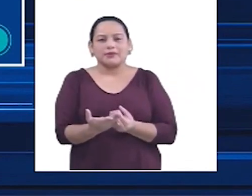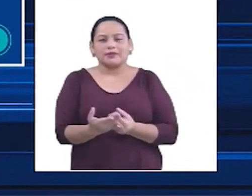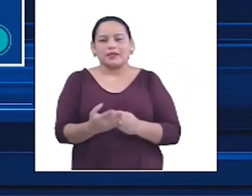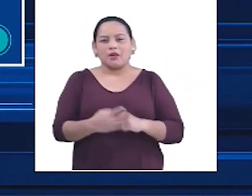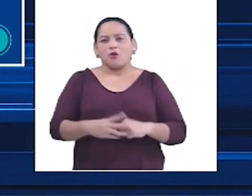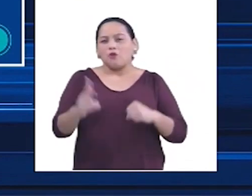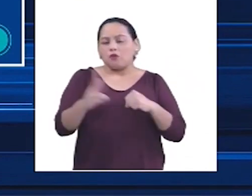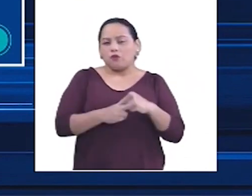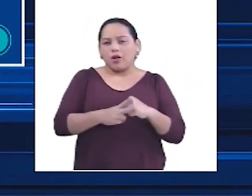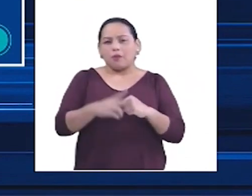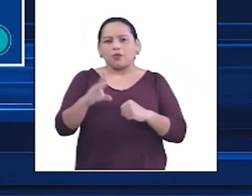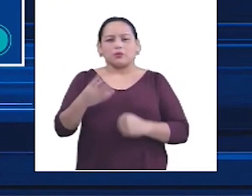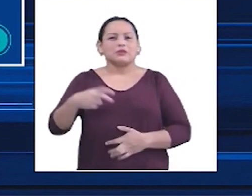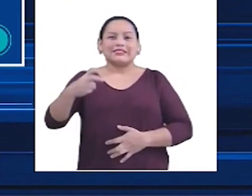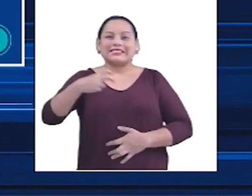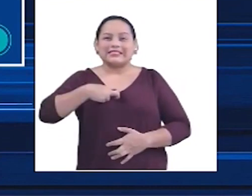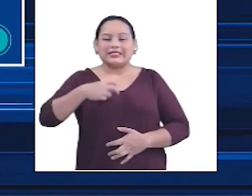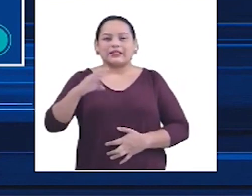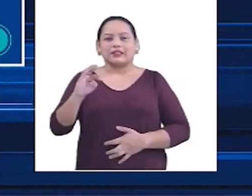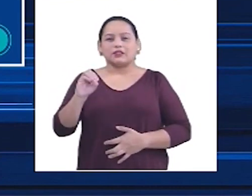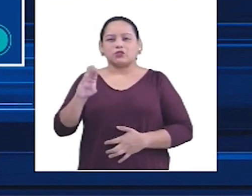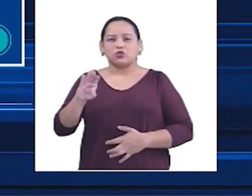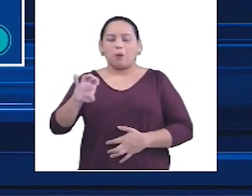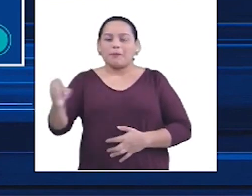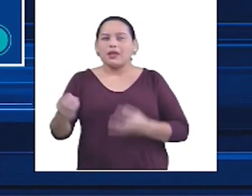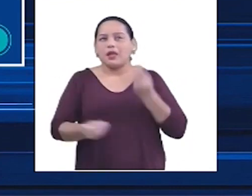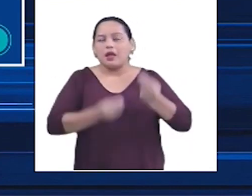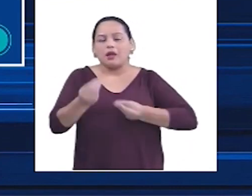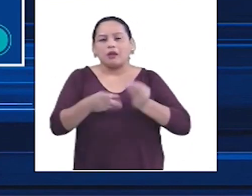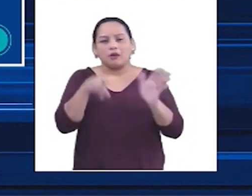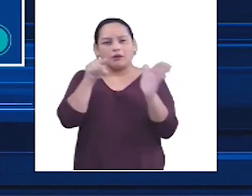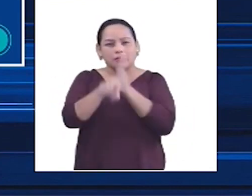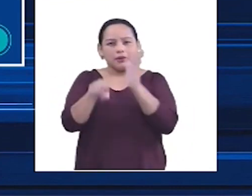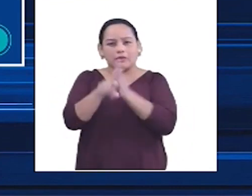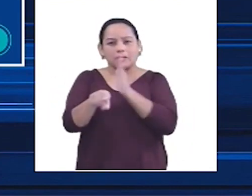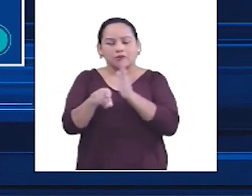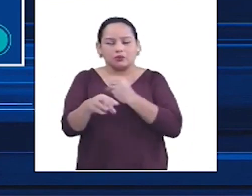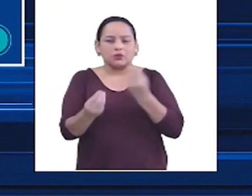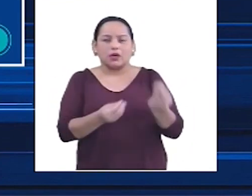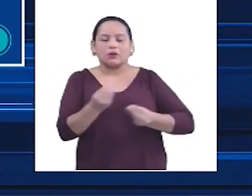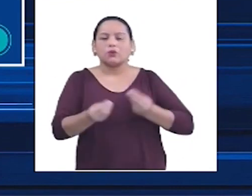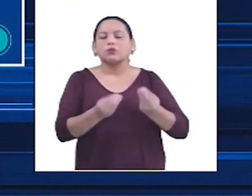be no passado, né? É um tipo de pergunta aí que vai